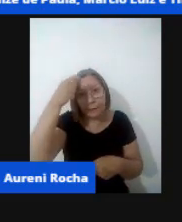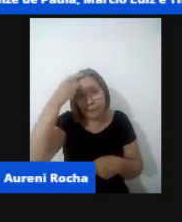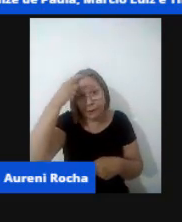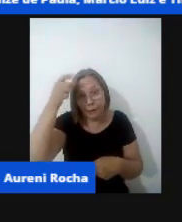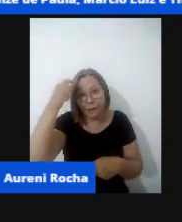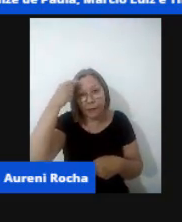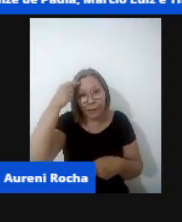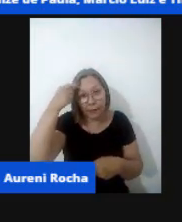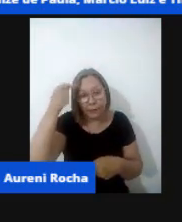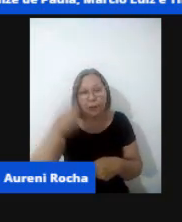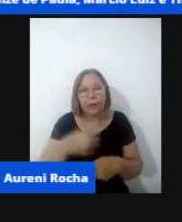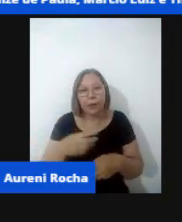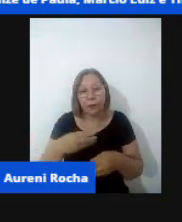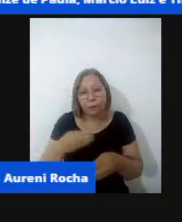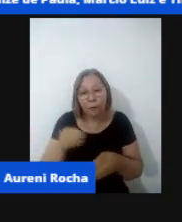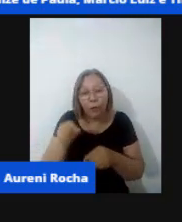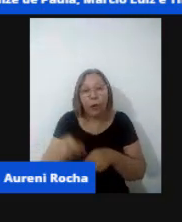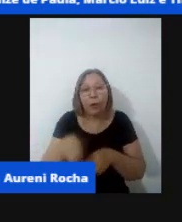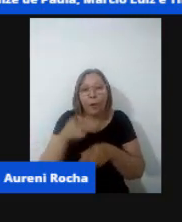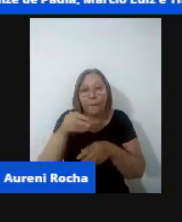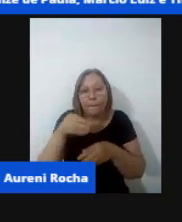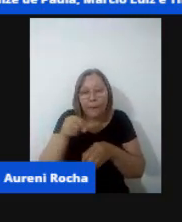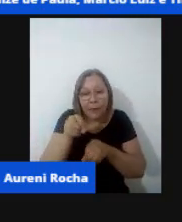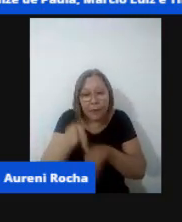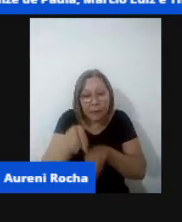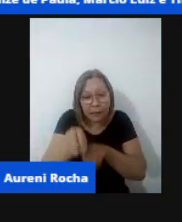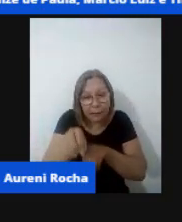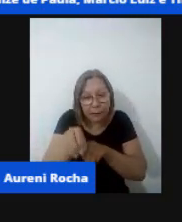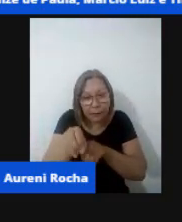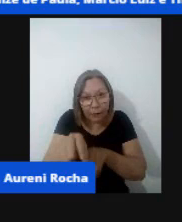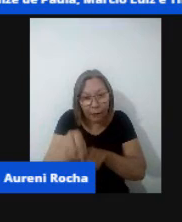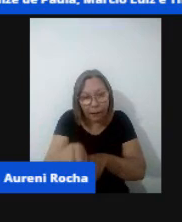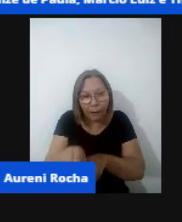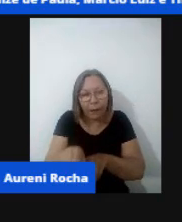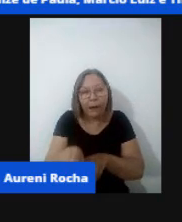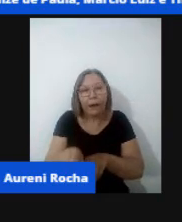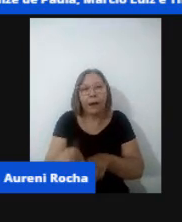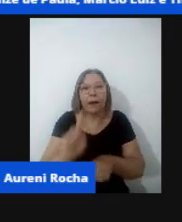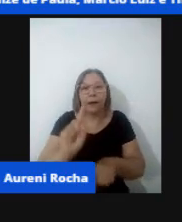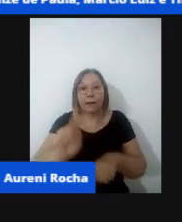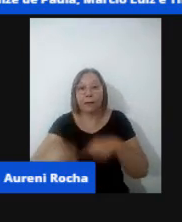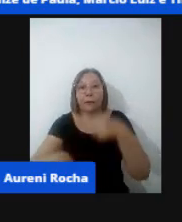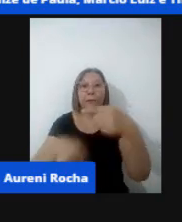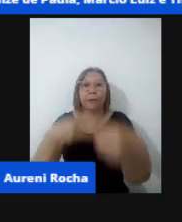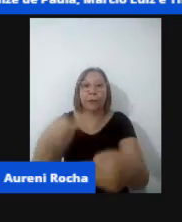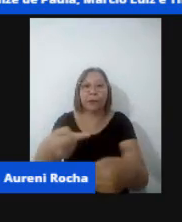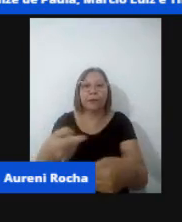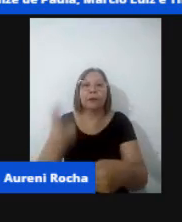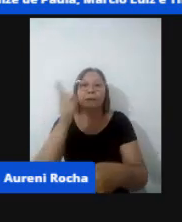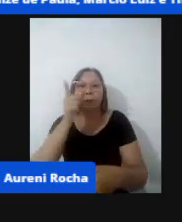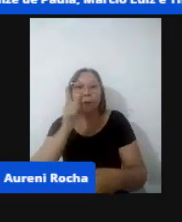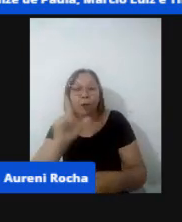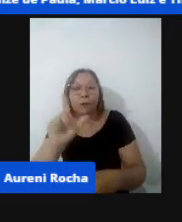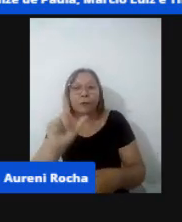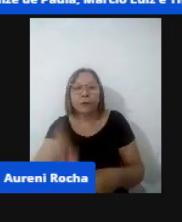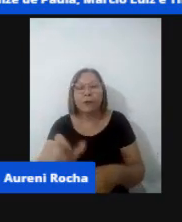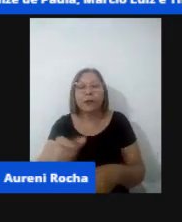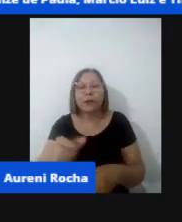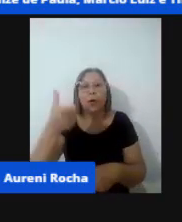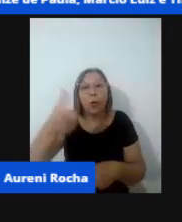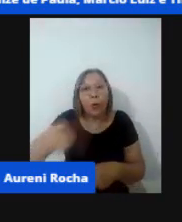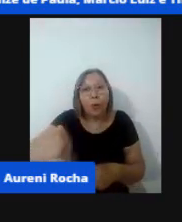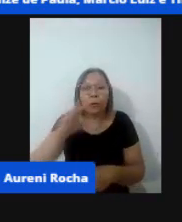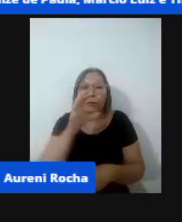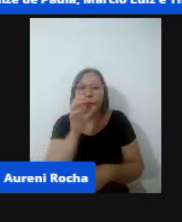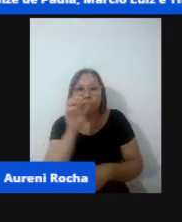um conhecimento para eu estar chegando a outro conhecimento. Adequar a atividade